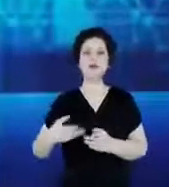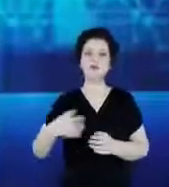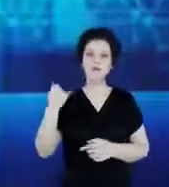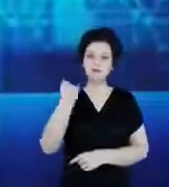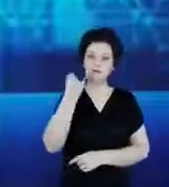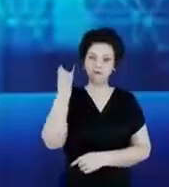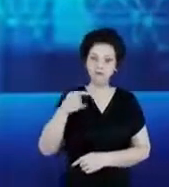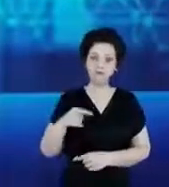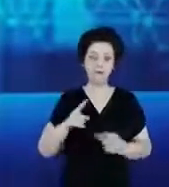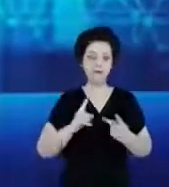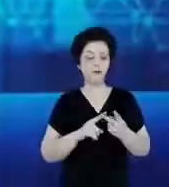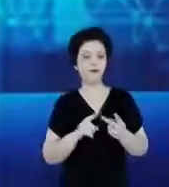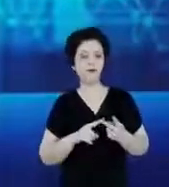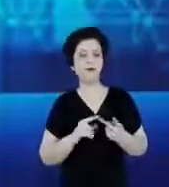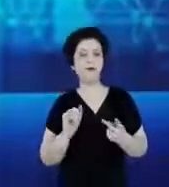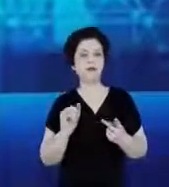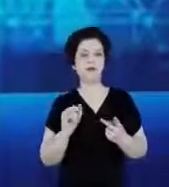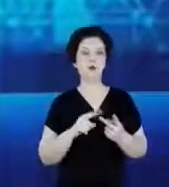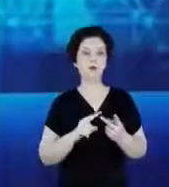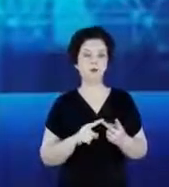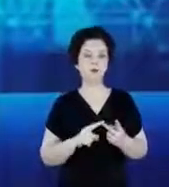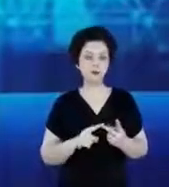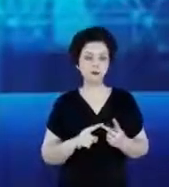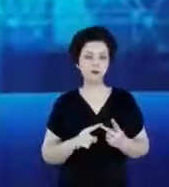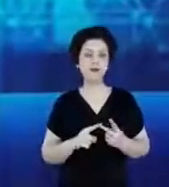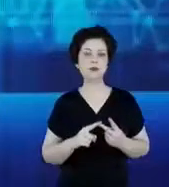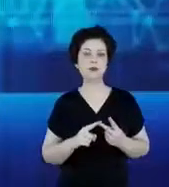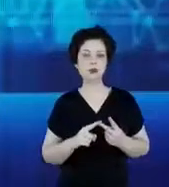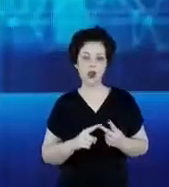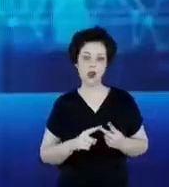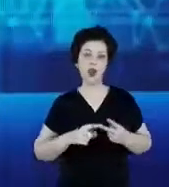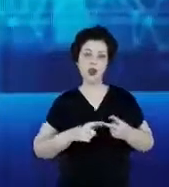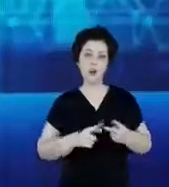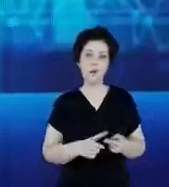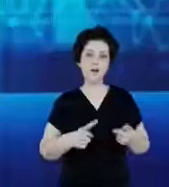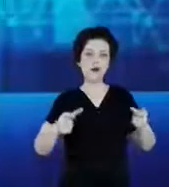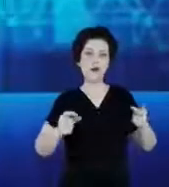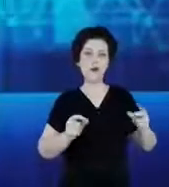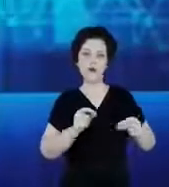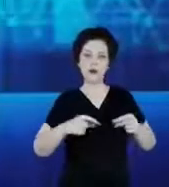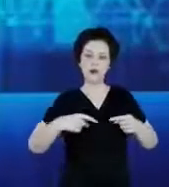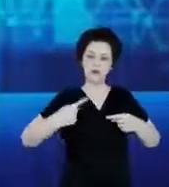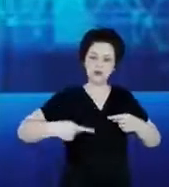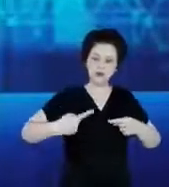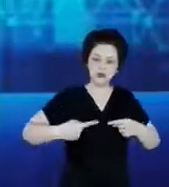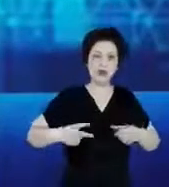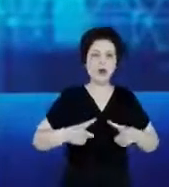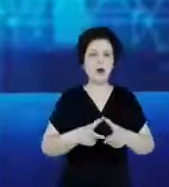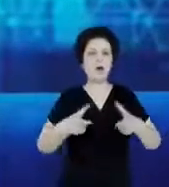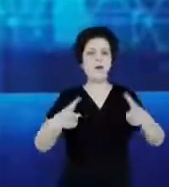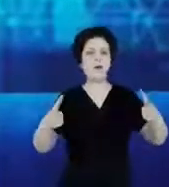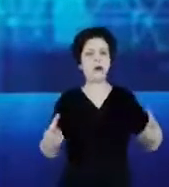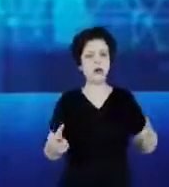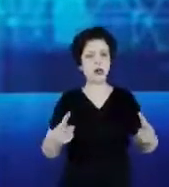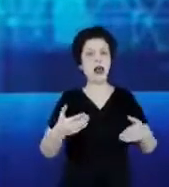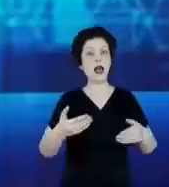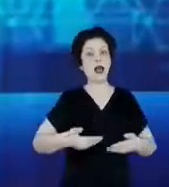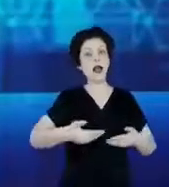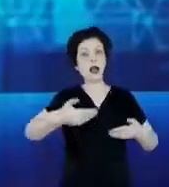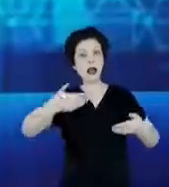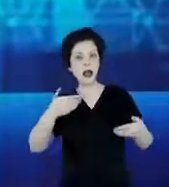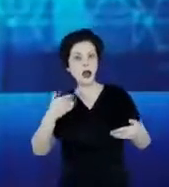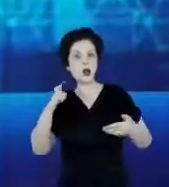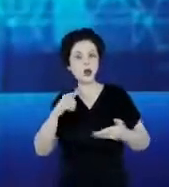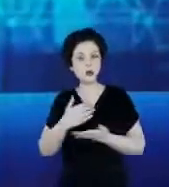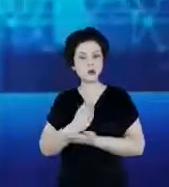A segunda medida, aumentar ao máximo o nível de geração. Então, nós tivemos a antecipação de